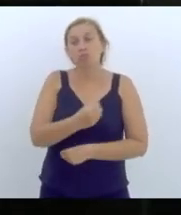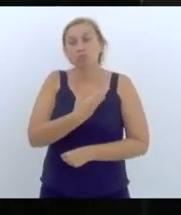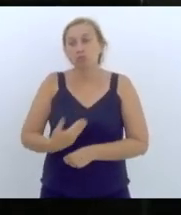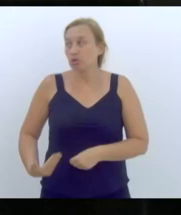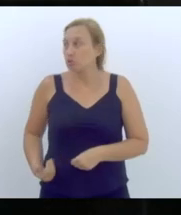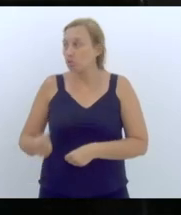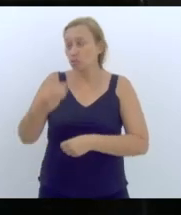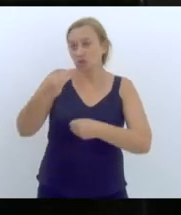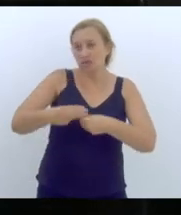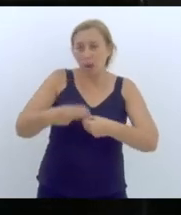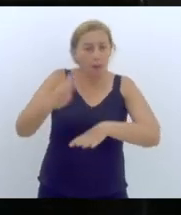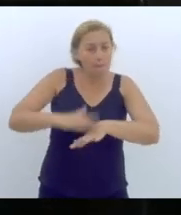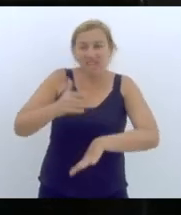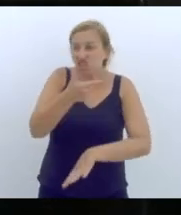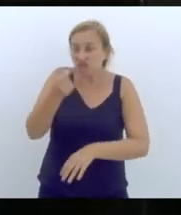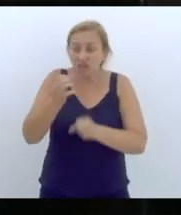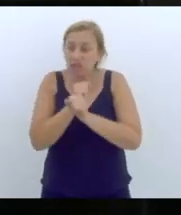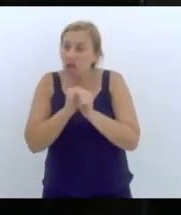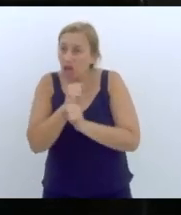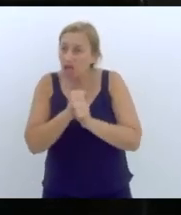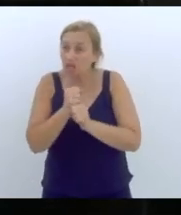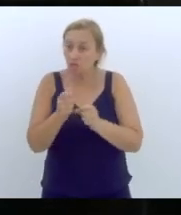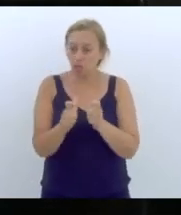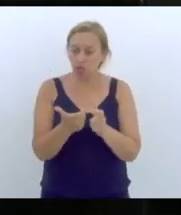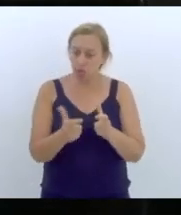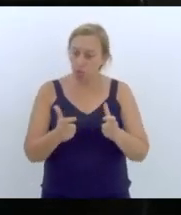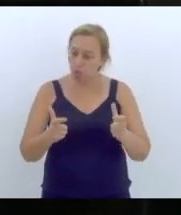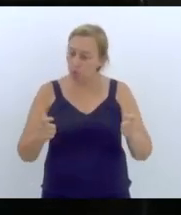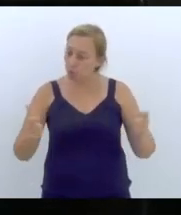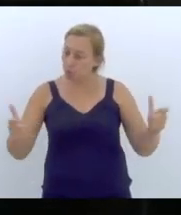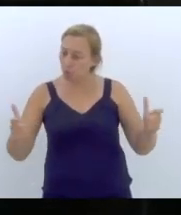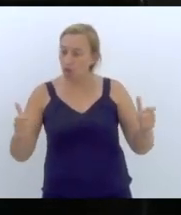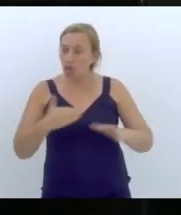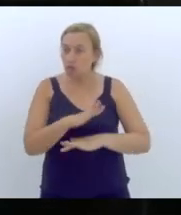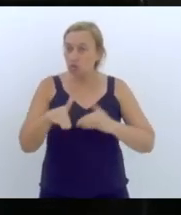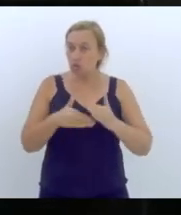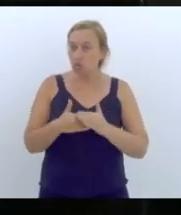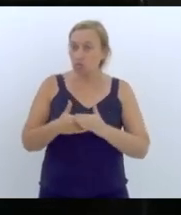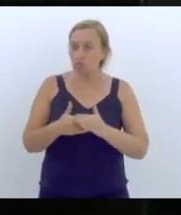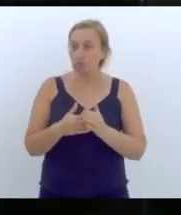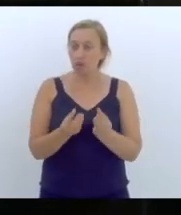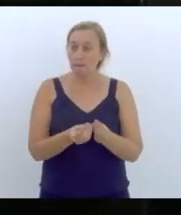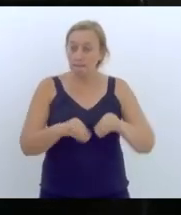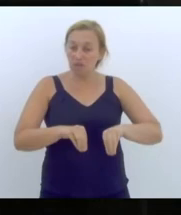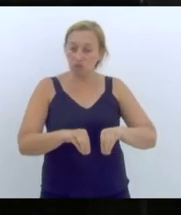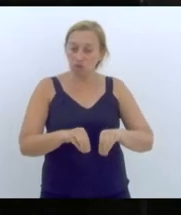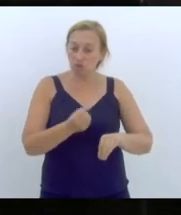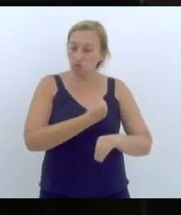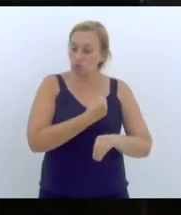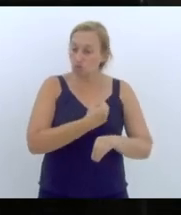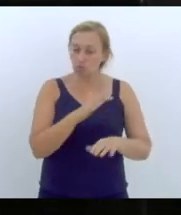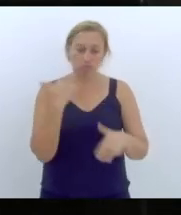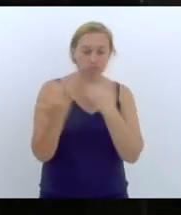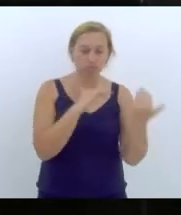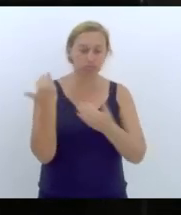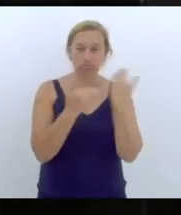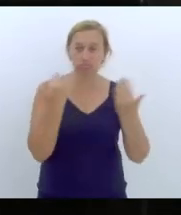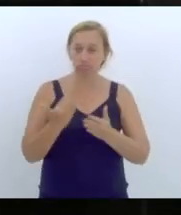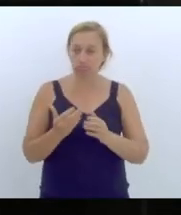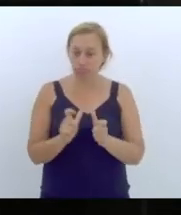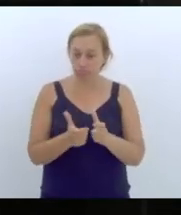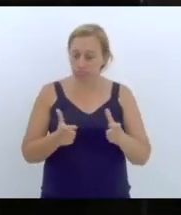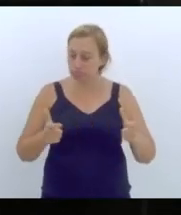anos, amplifica, aumenta toda essa tragédia e os números de mortos cada vez